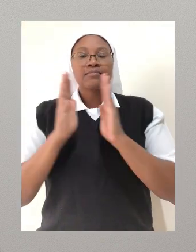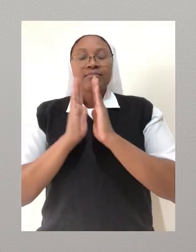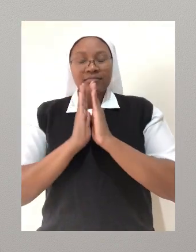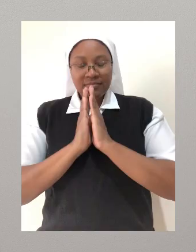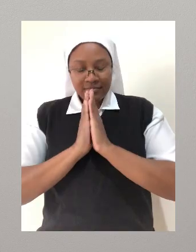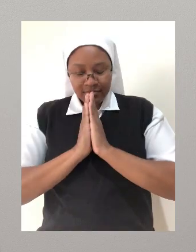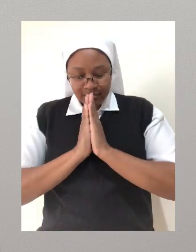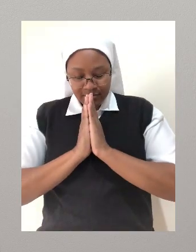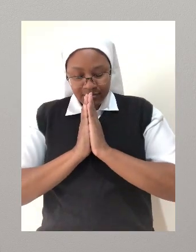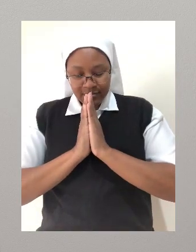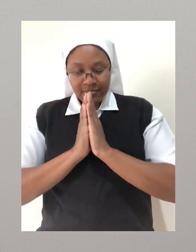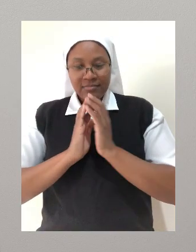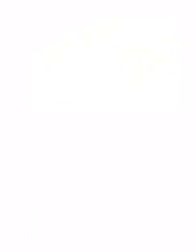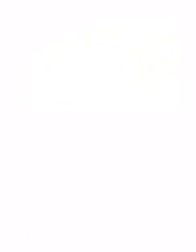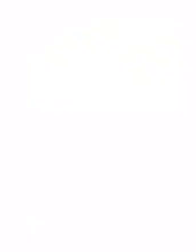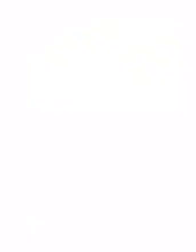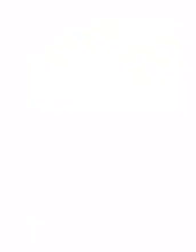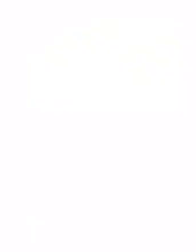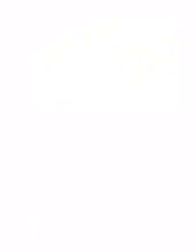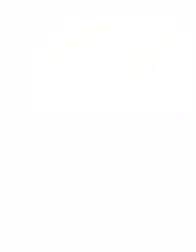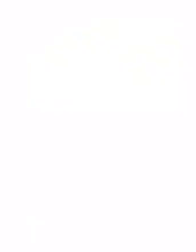Espírito Santo amém